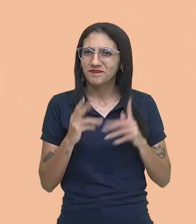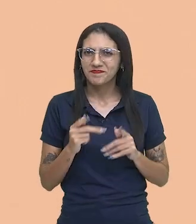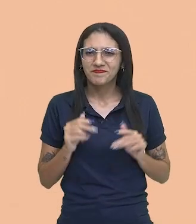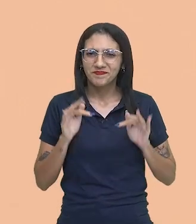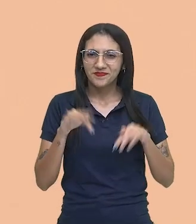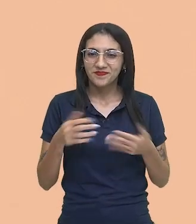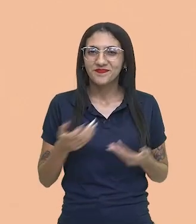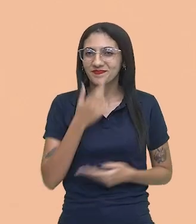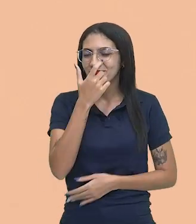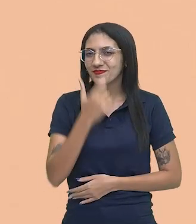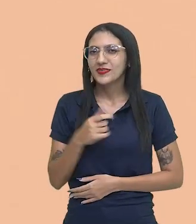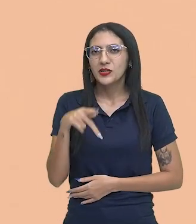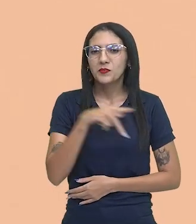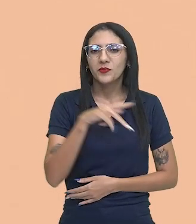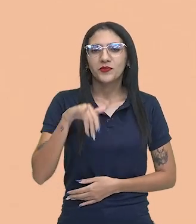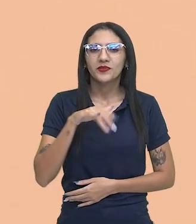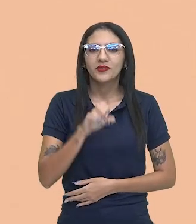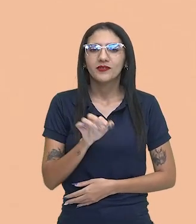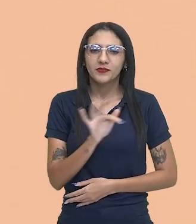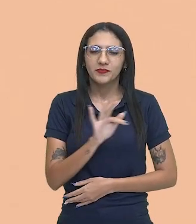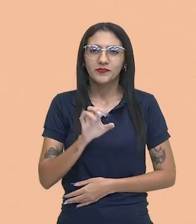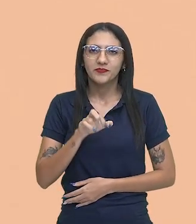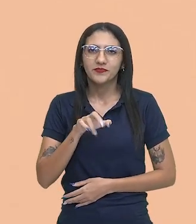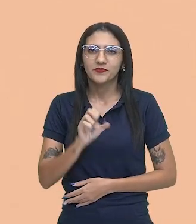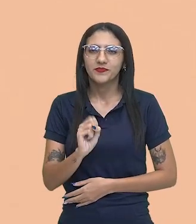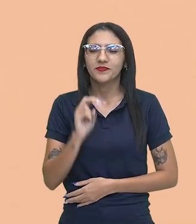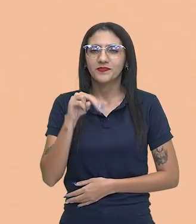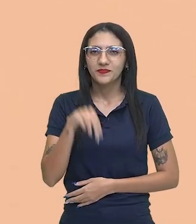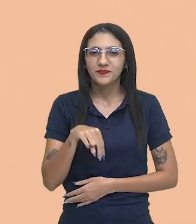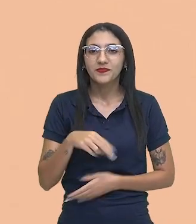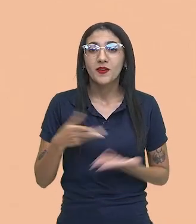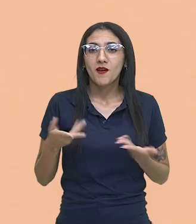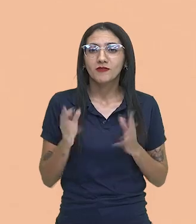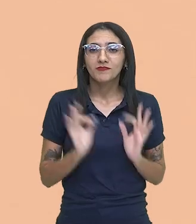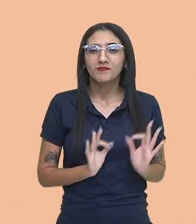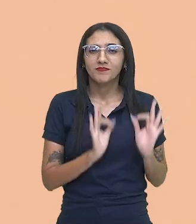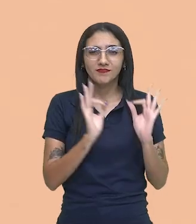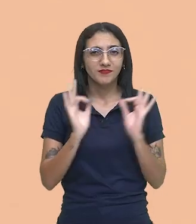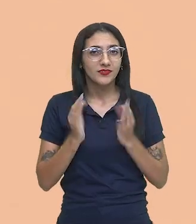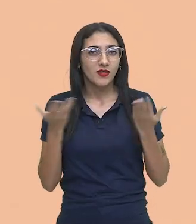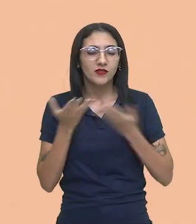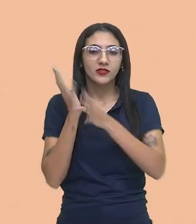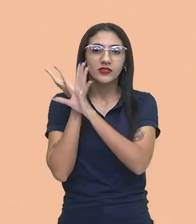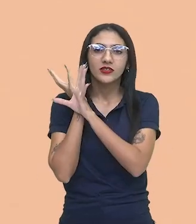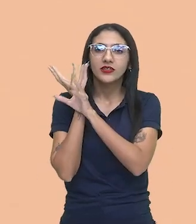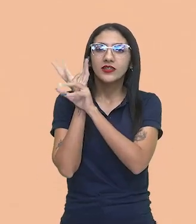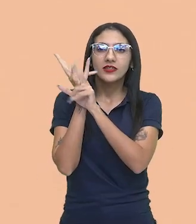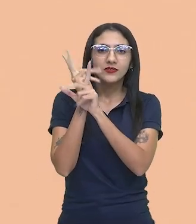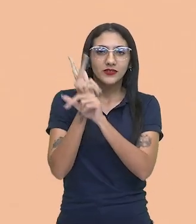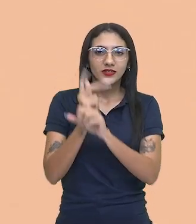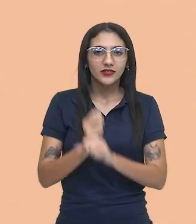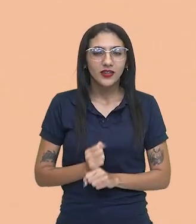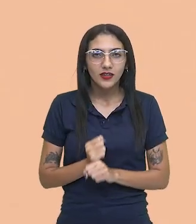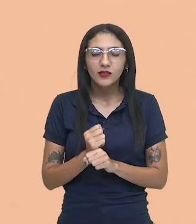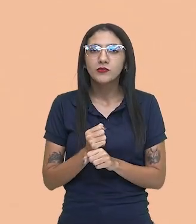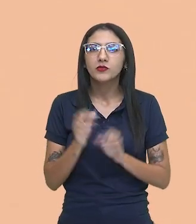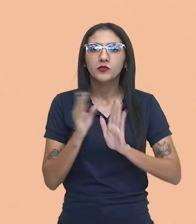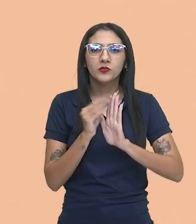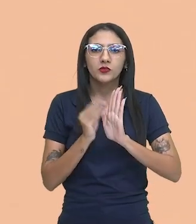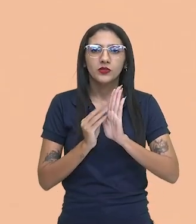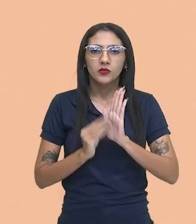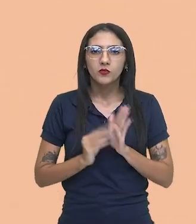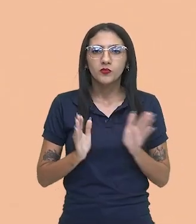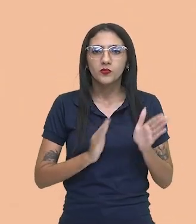né? Sou o professor Jefferson, vou estar com vocês nesse momento, né, de revisão aí dessa